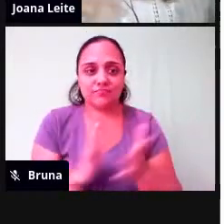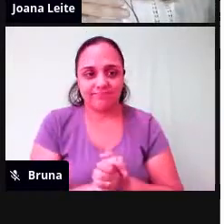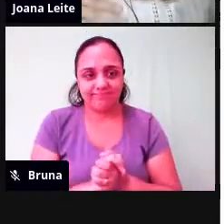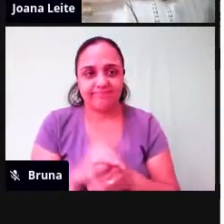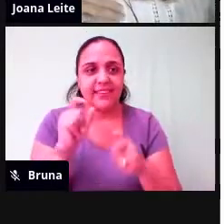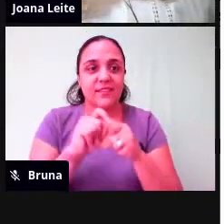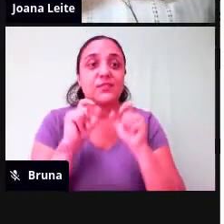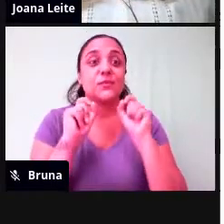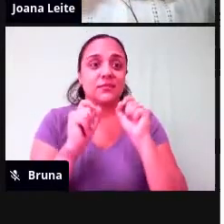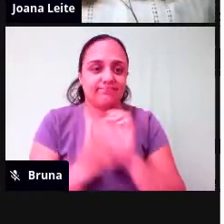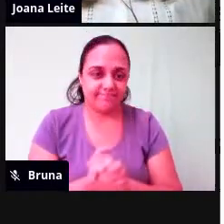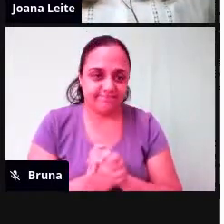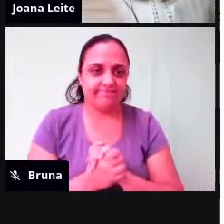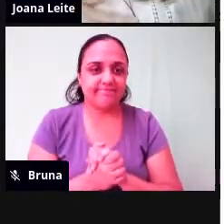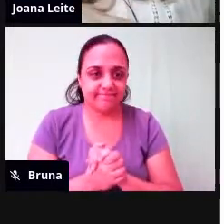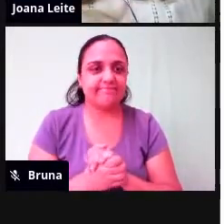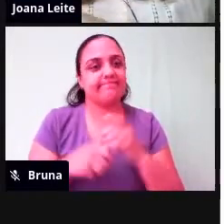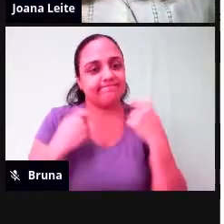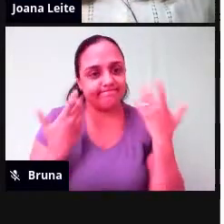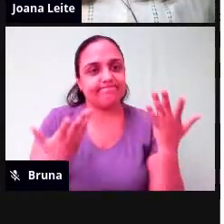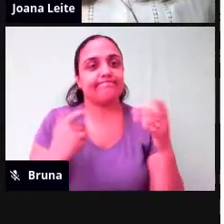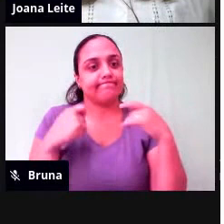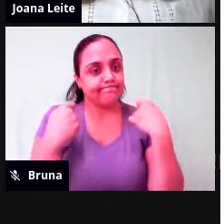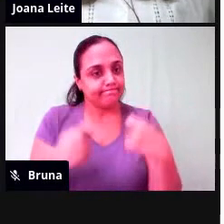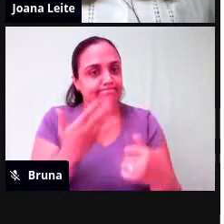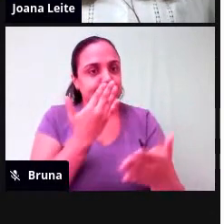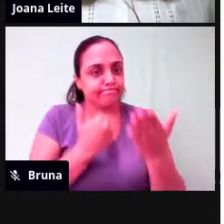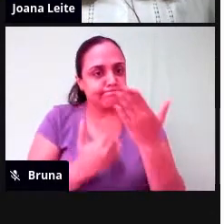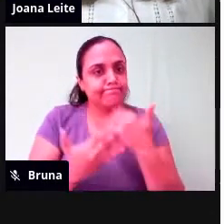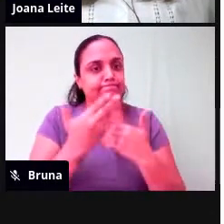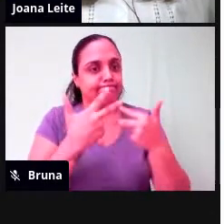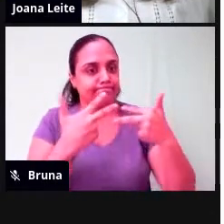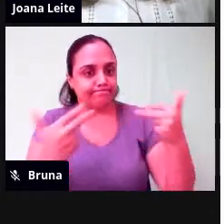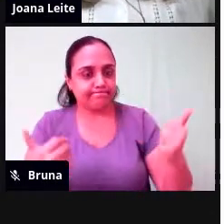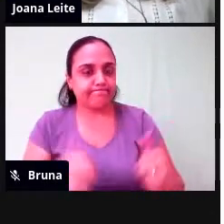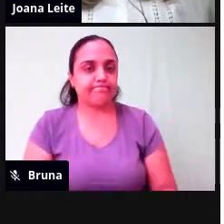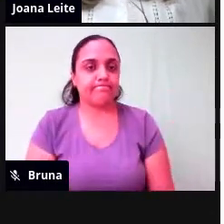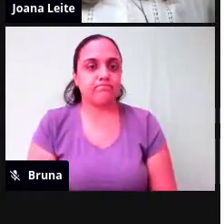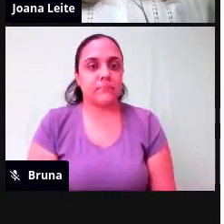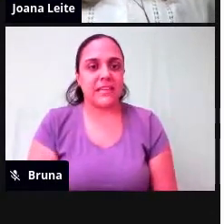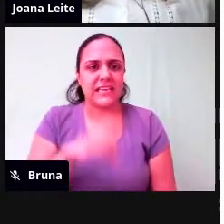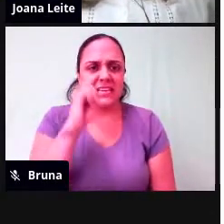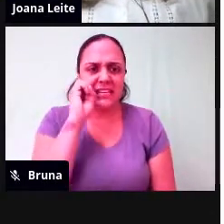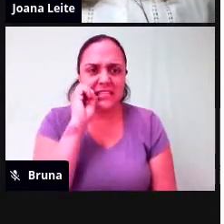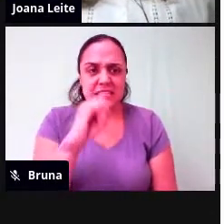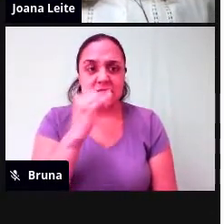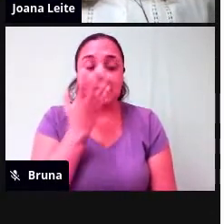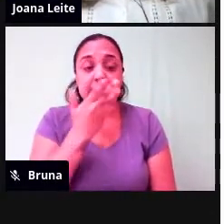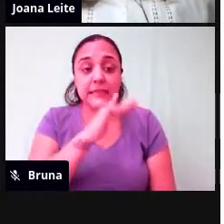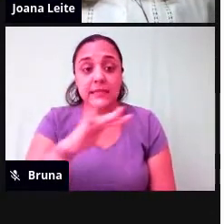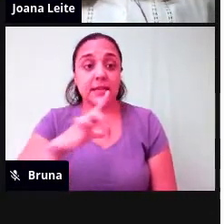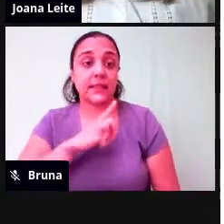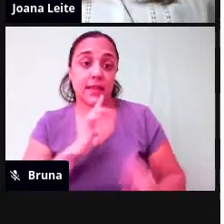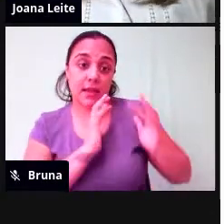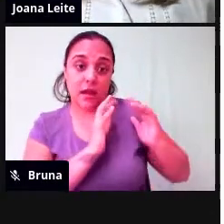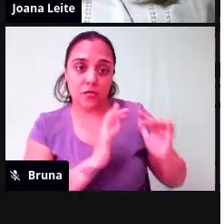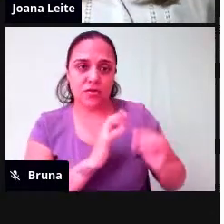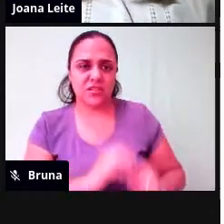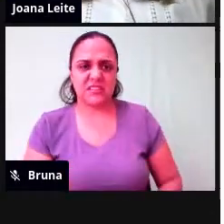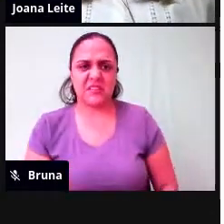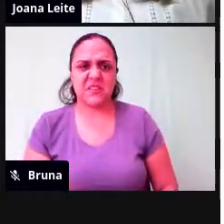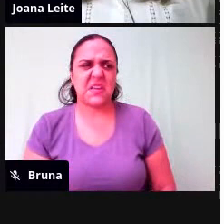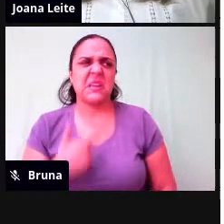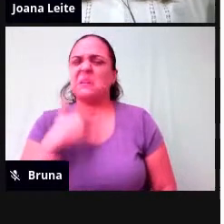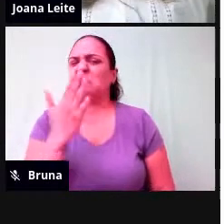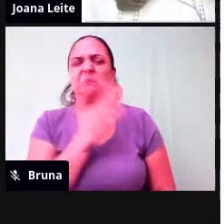mas mesmo assim, associado a isso, ela tem seletividade. A seletividade no autismo não é simplesmente aquela criança que, eu não gosto